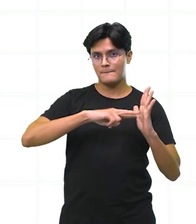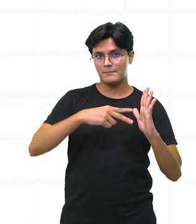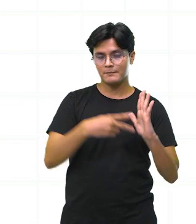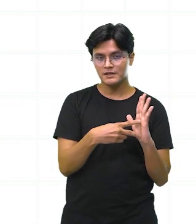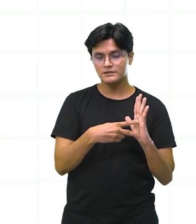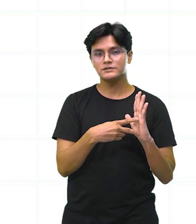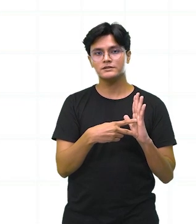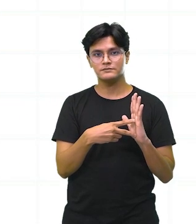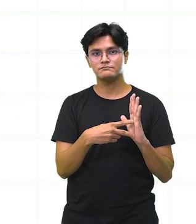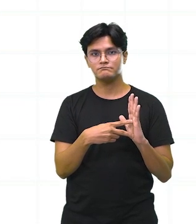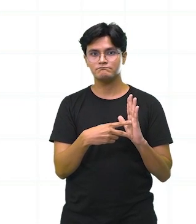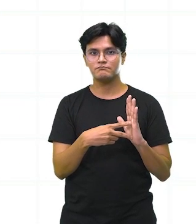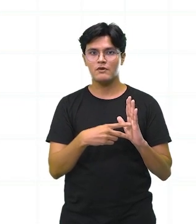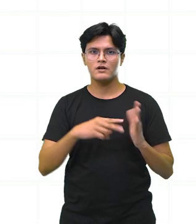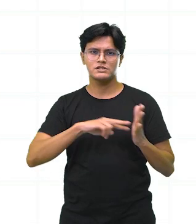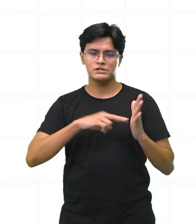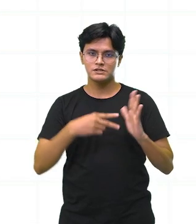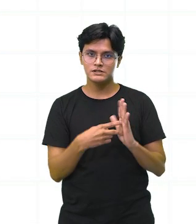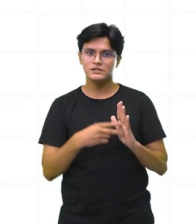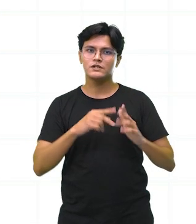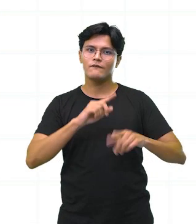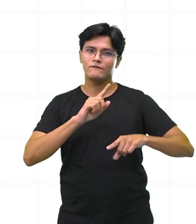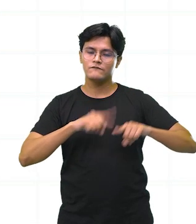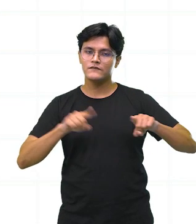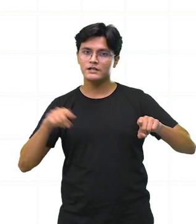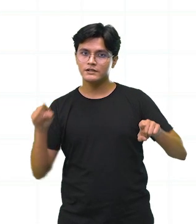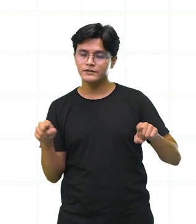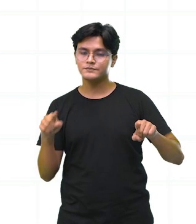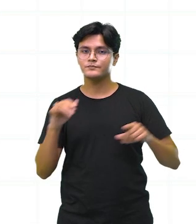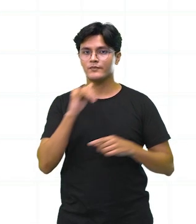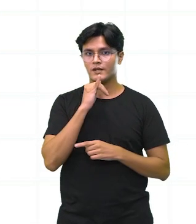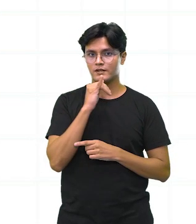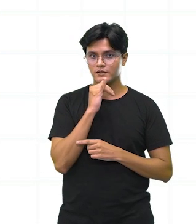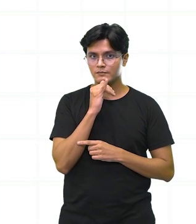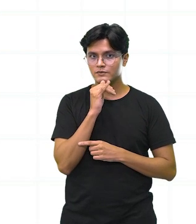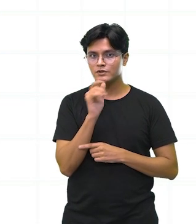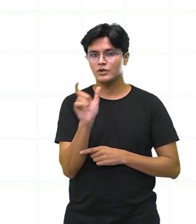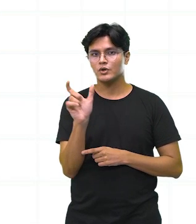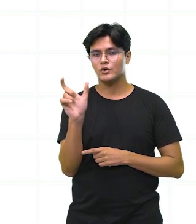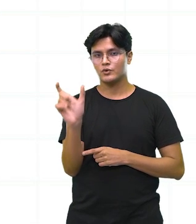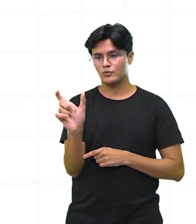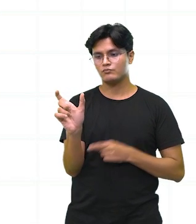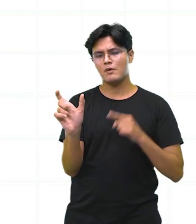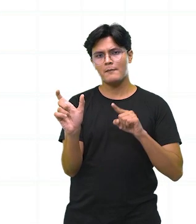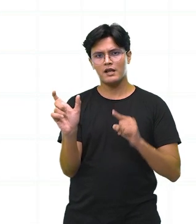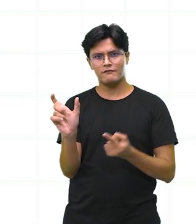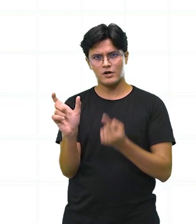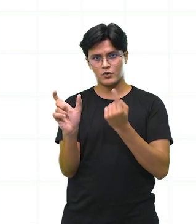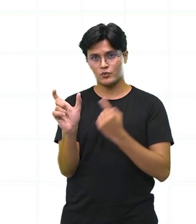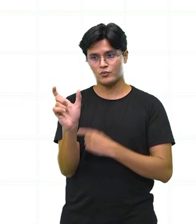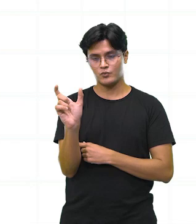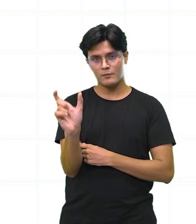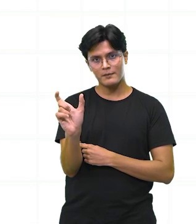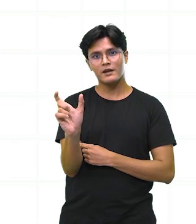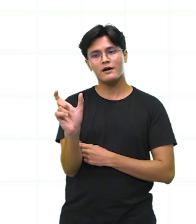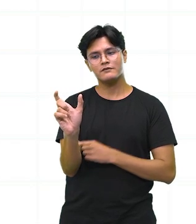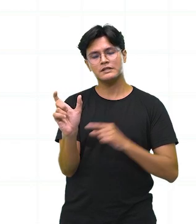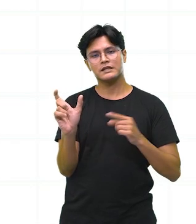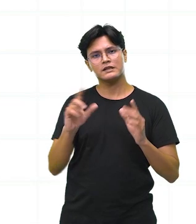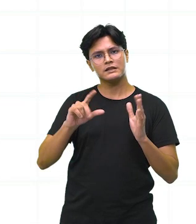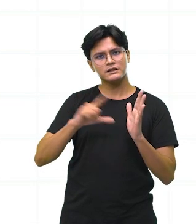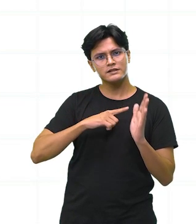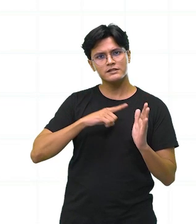sentido quando uma mesma palavra é usada com significados totalmente